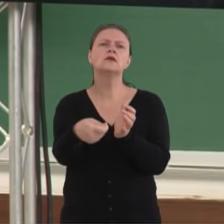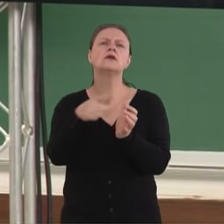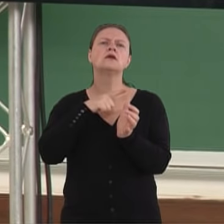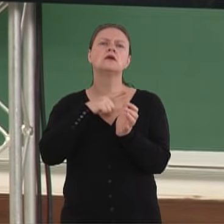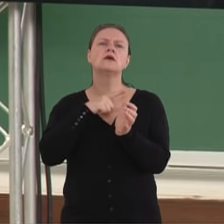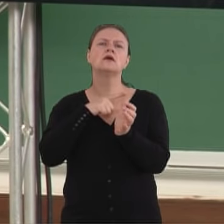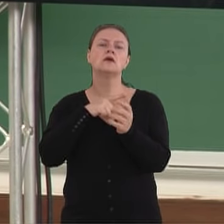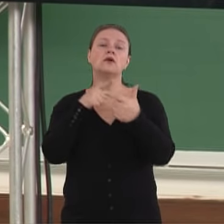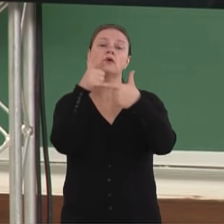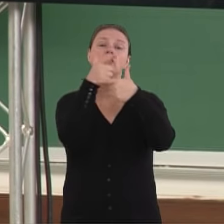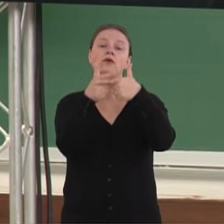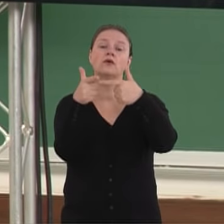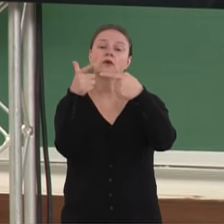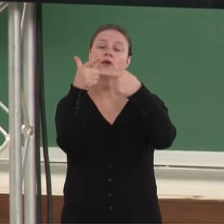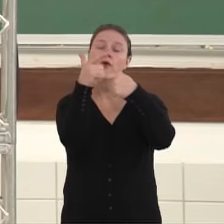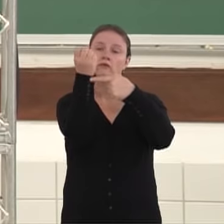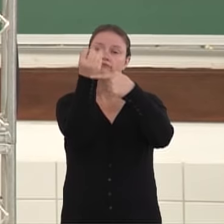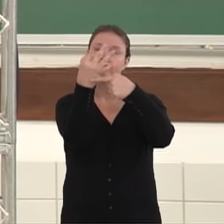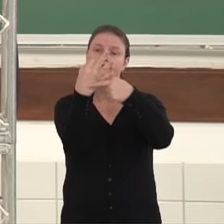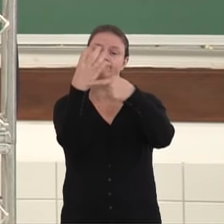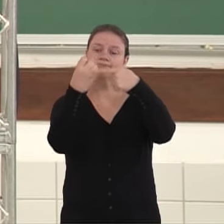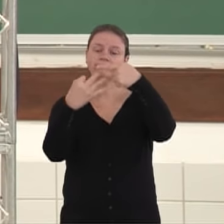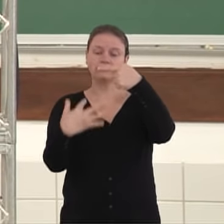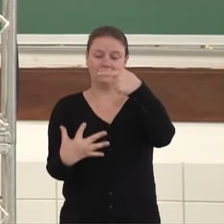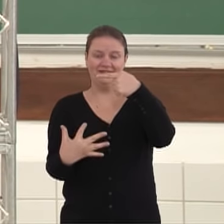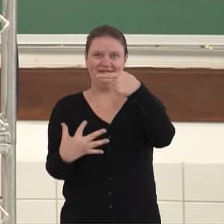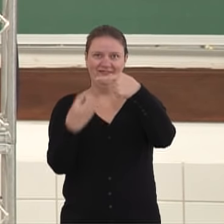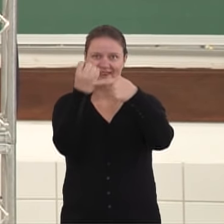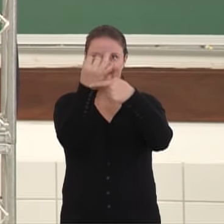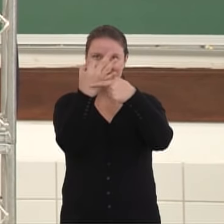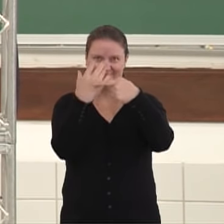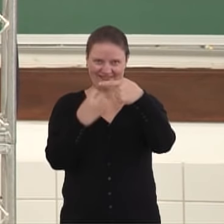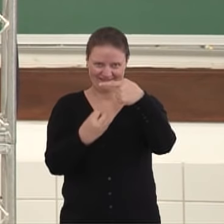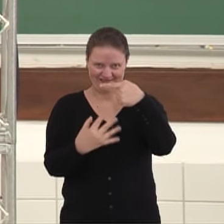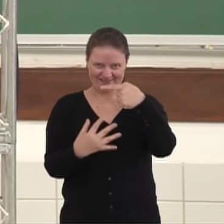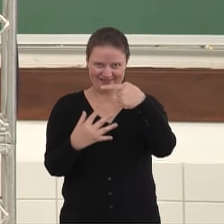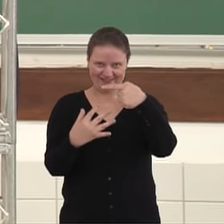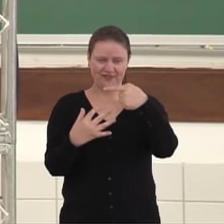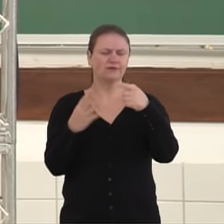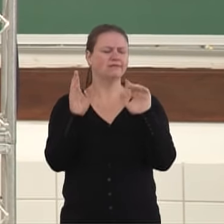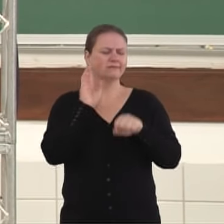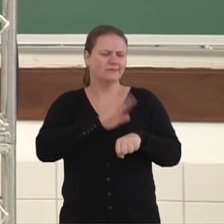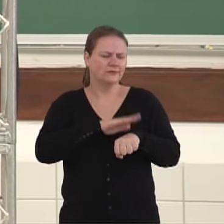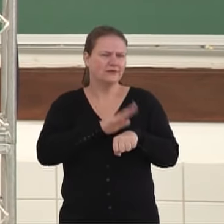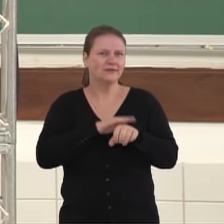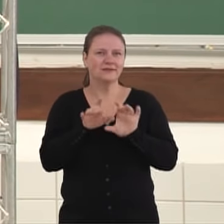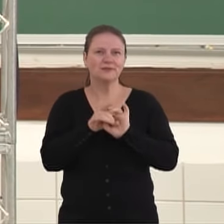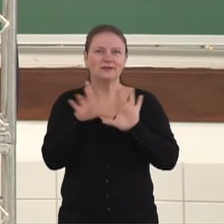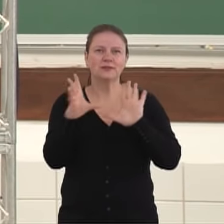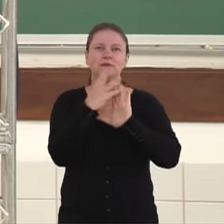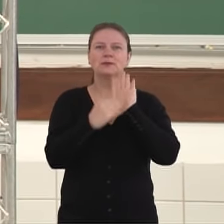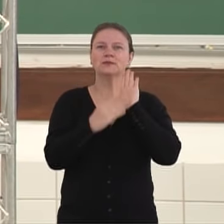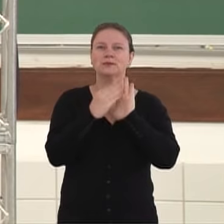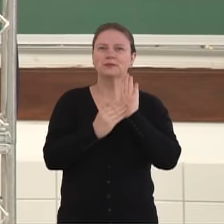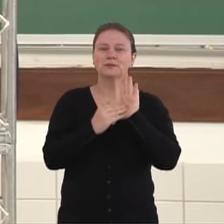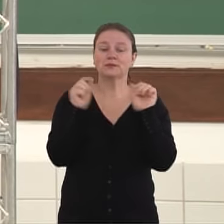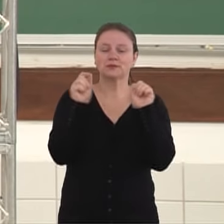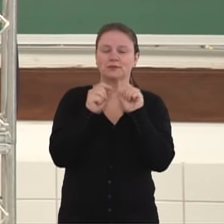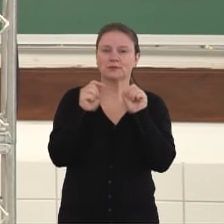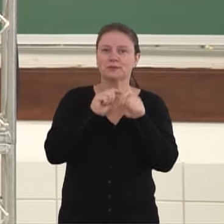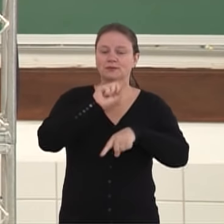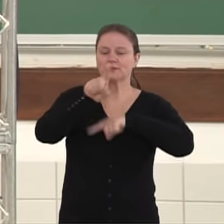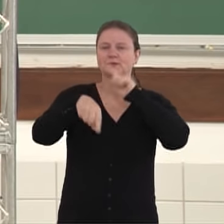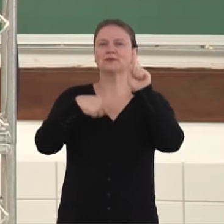de fração, né? Então, eu vou dar um tempo para vocês copiarem e para vocês resolverem, e daí depois nós